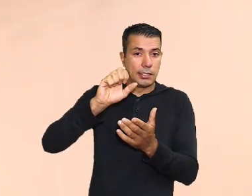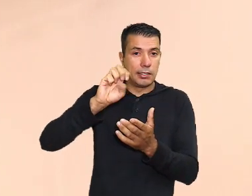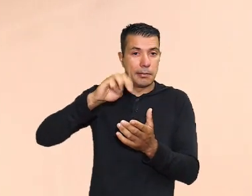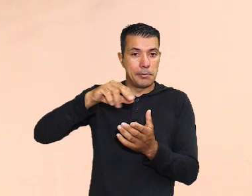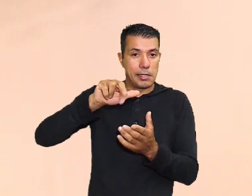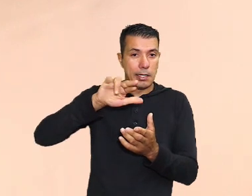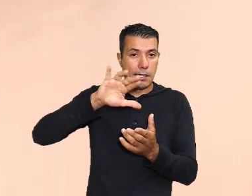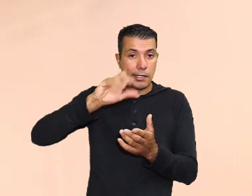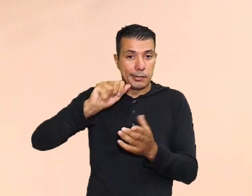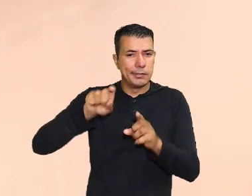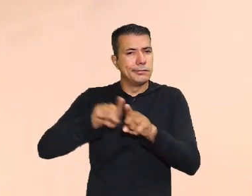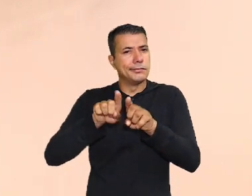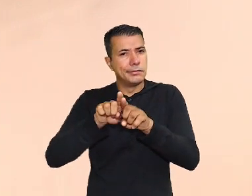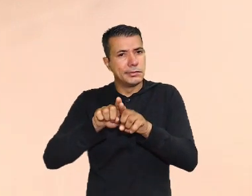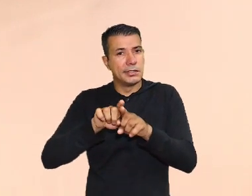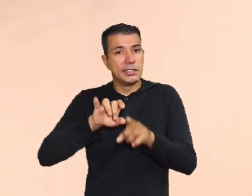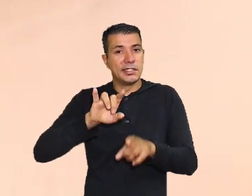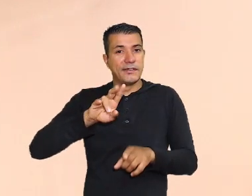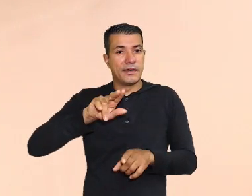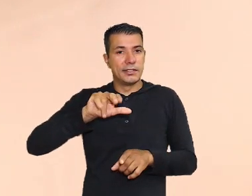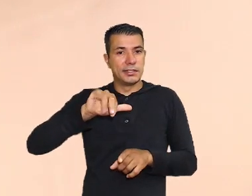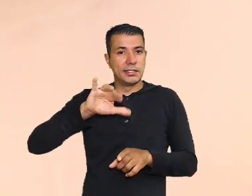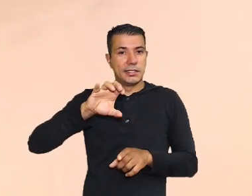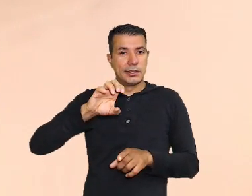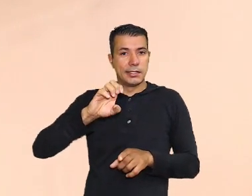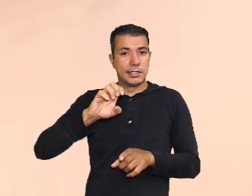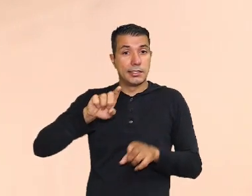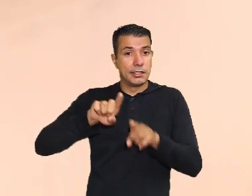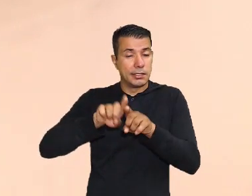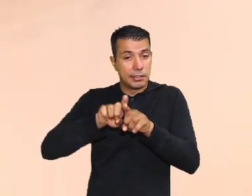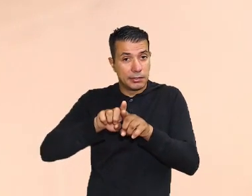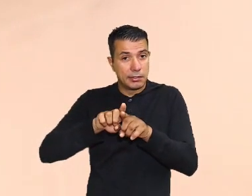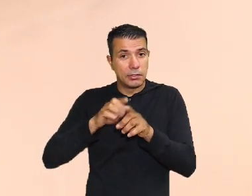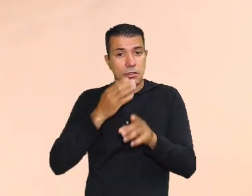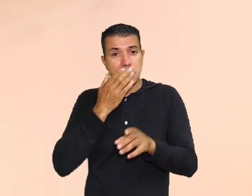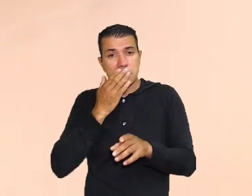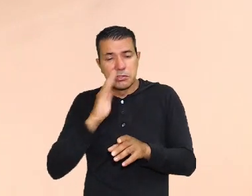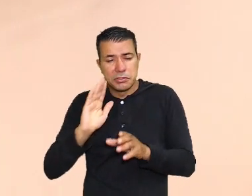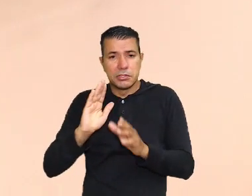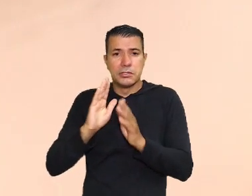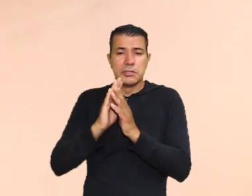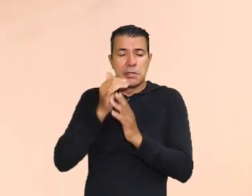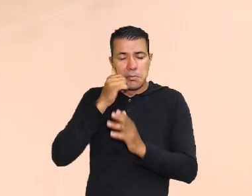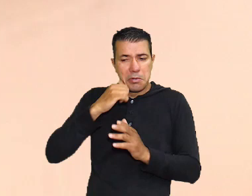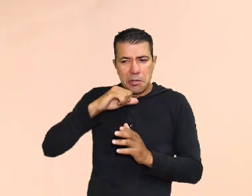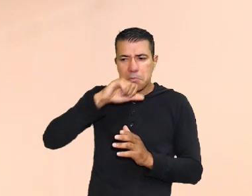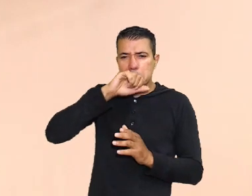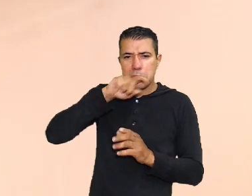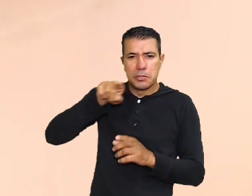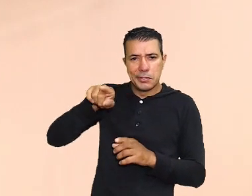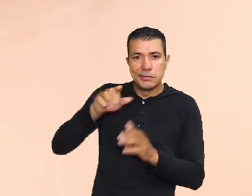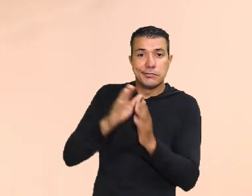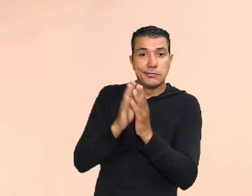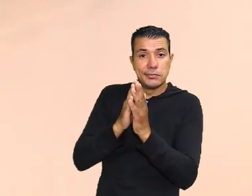família. Maria Ivanice: peço oração para minha mãe. Eu sou